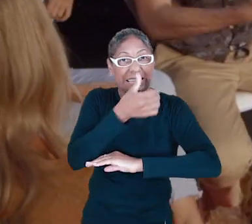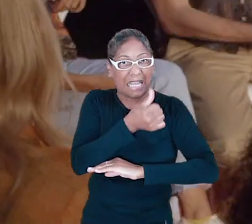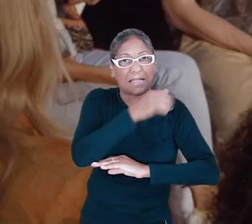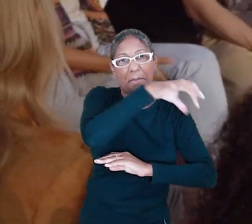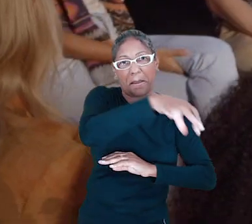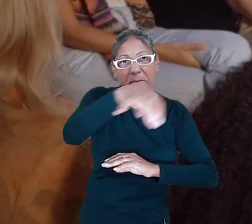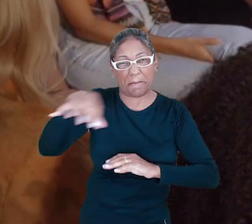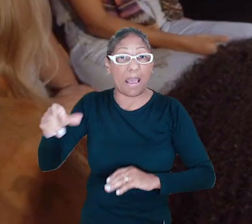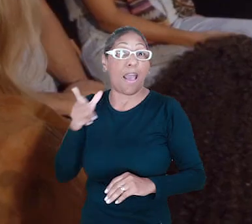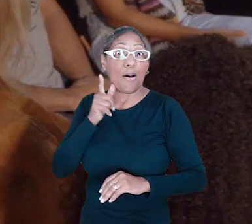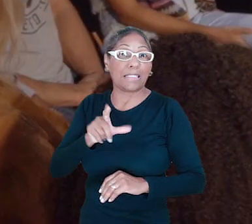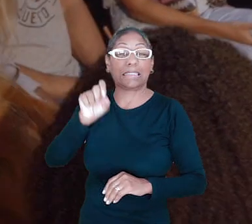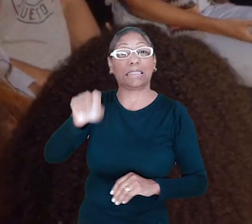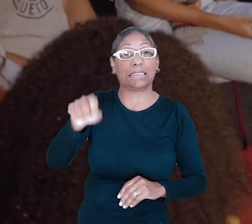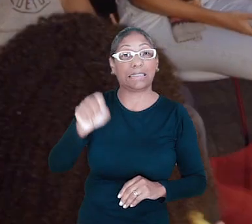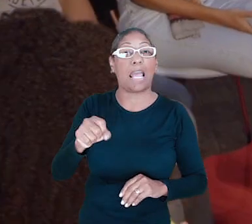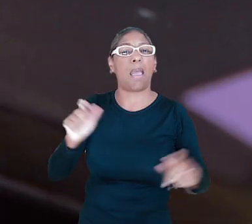que consegue, então,